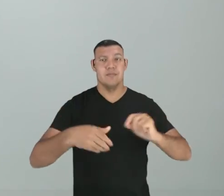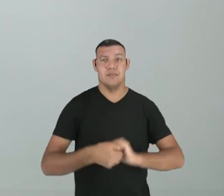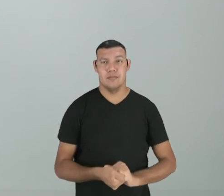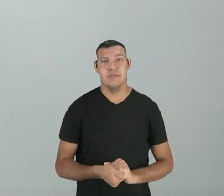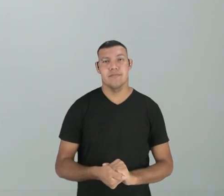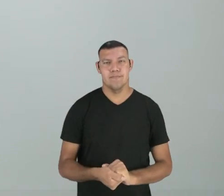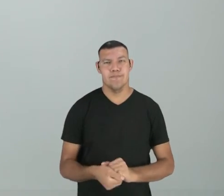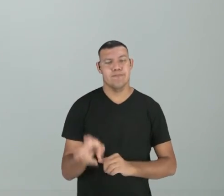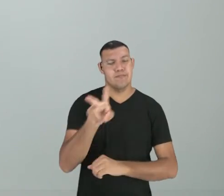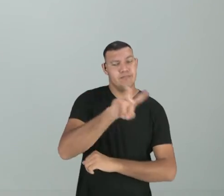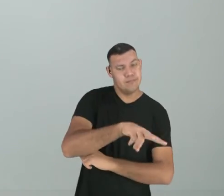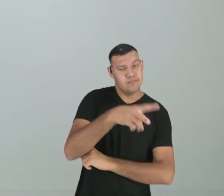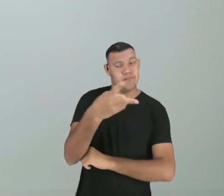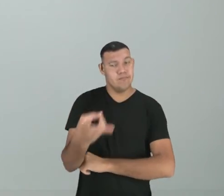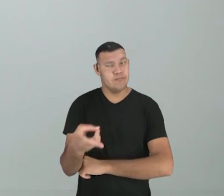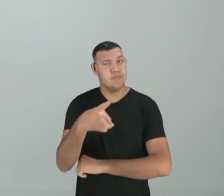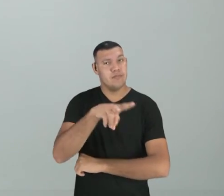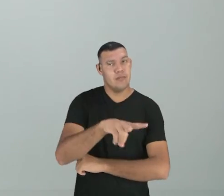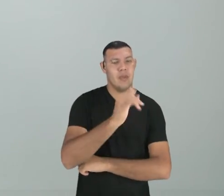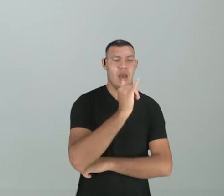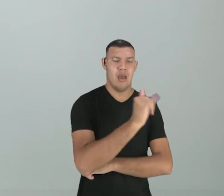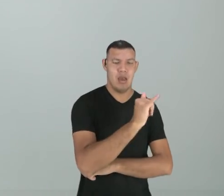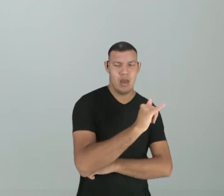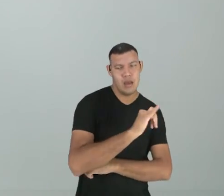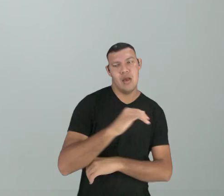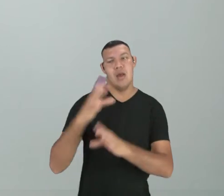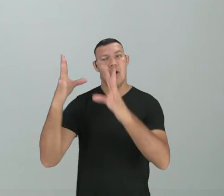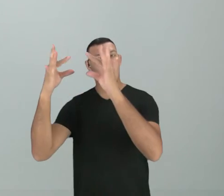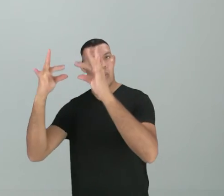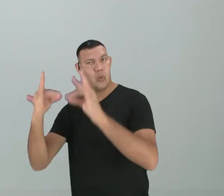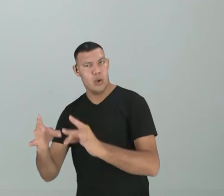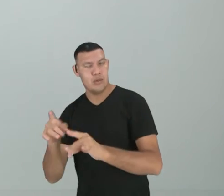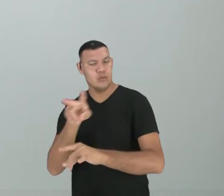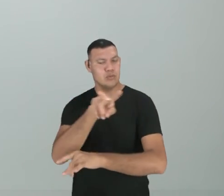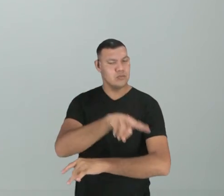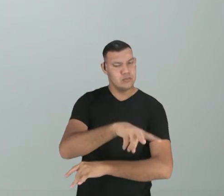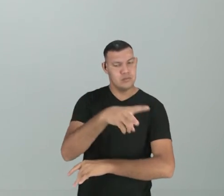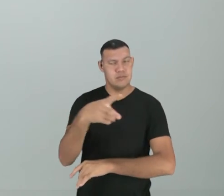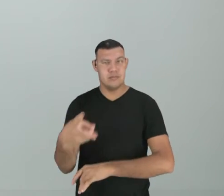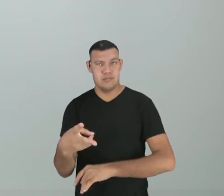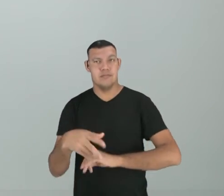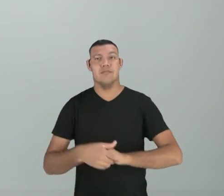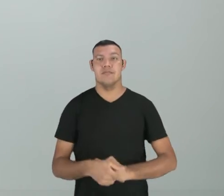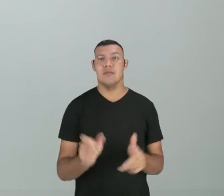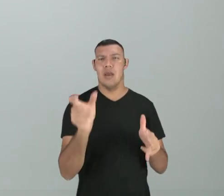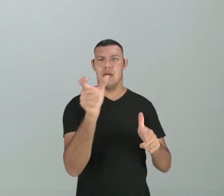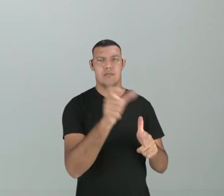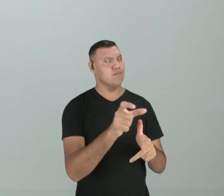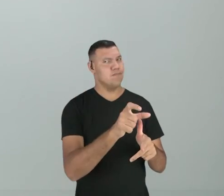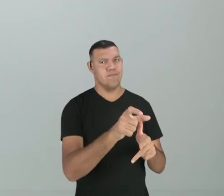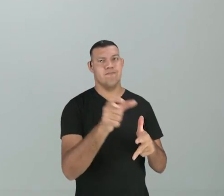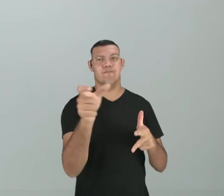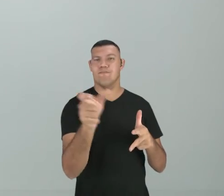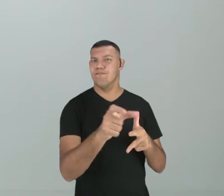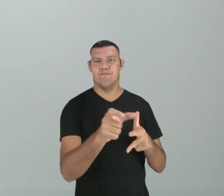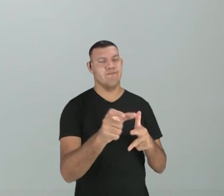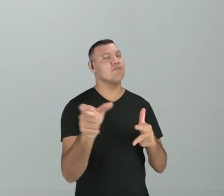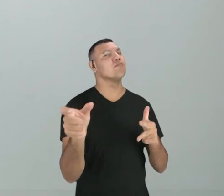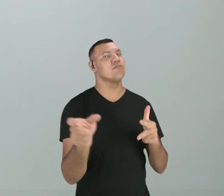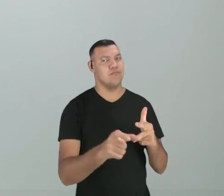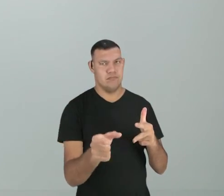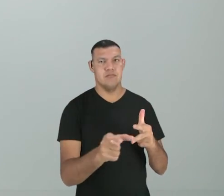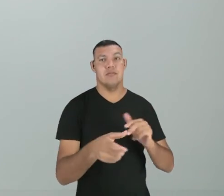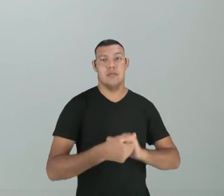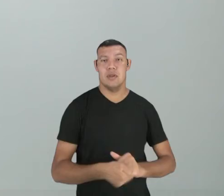essa intercalação entre a narração e a descrição. Eu tenho uma narrativa em terceira pessoa, mas que também